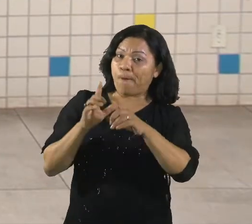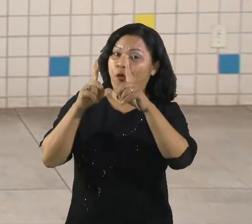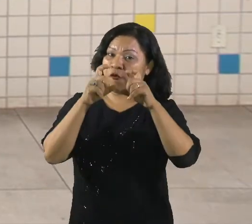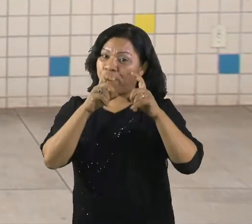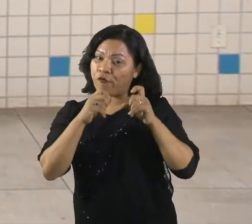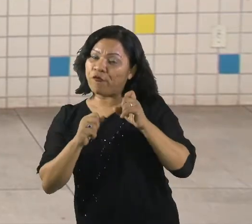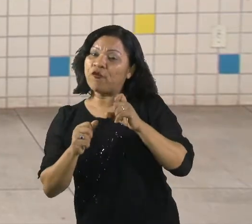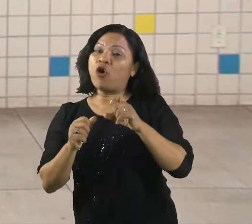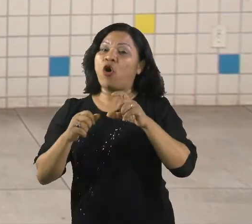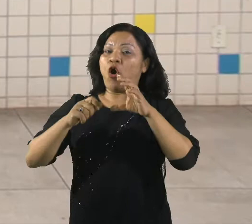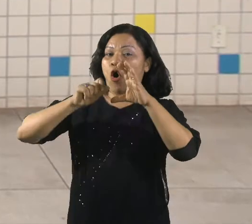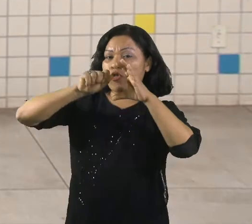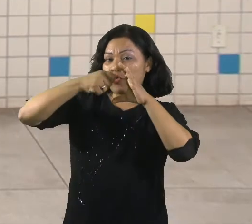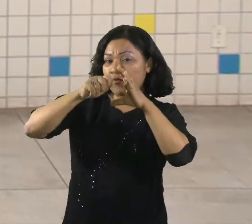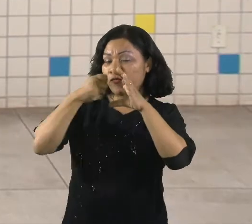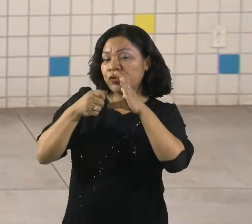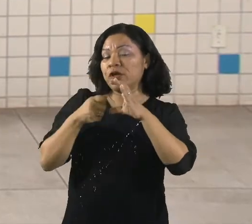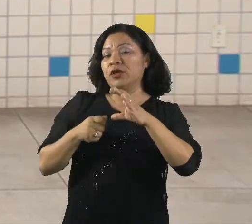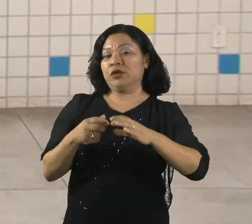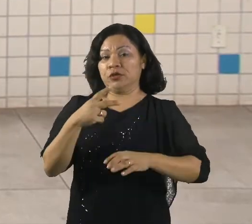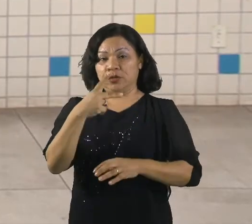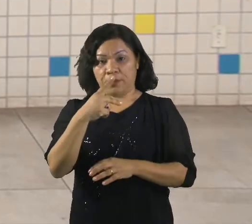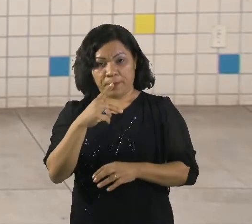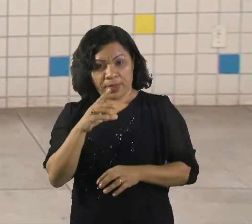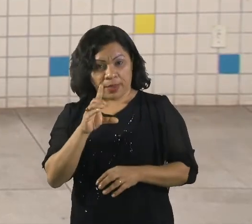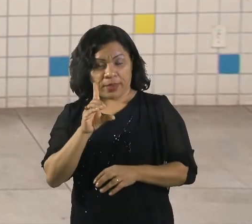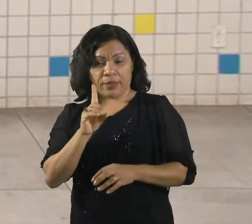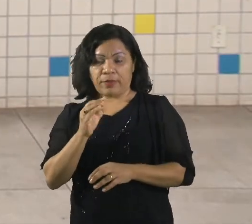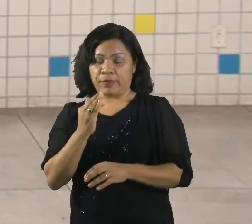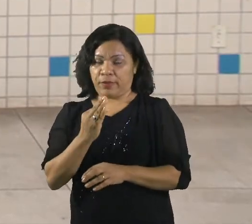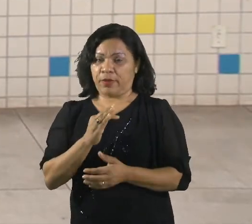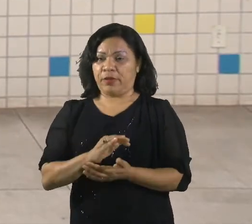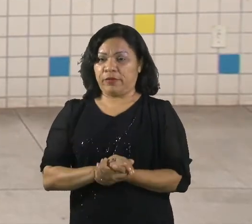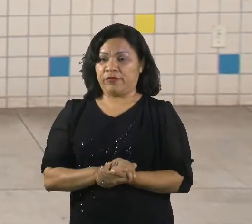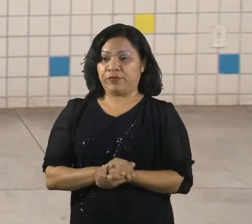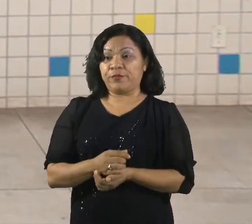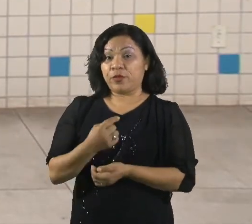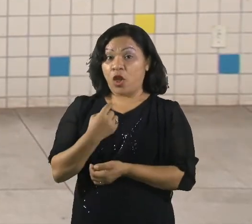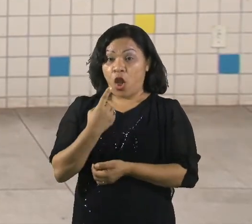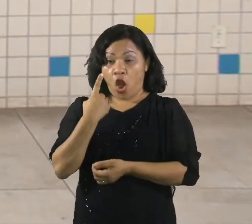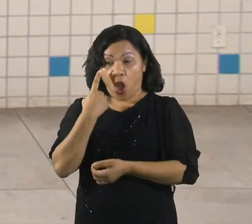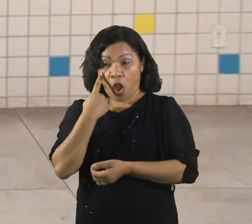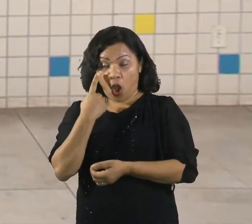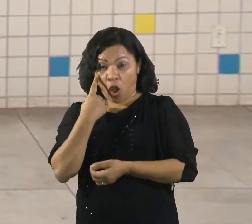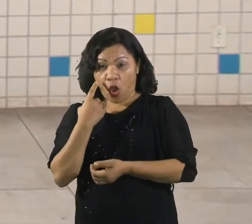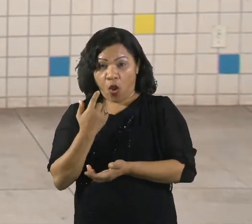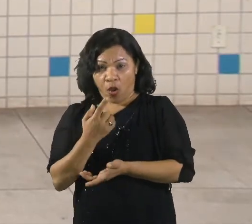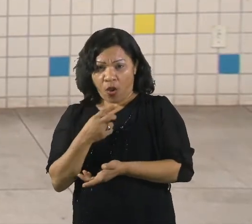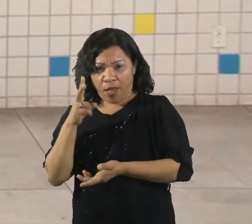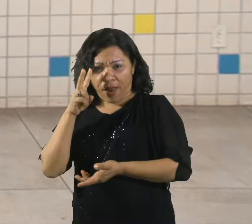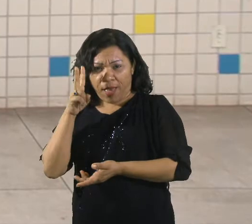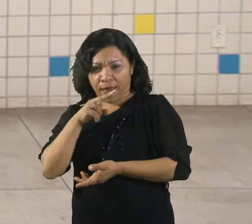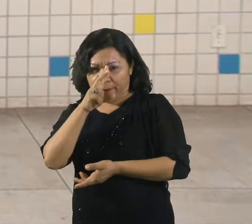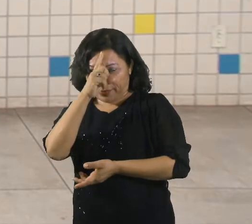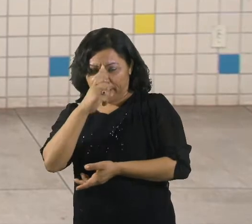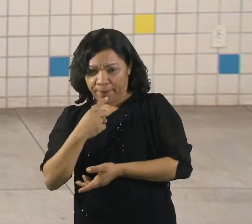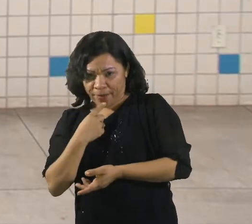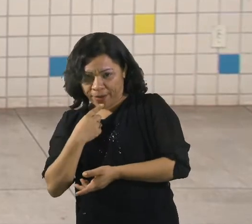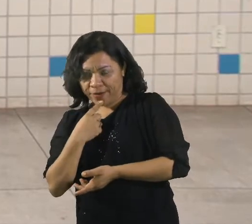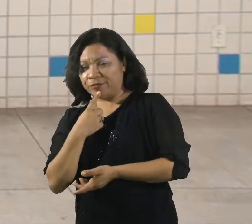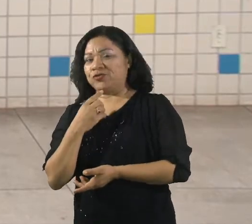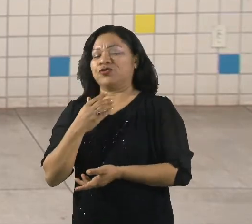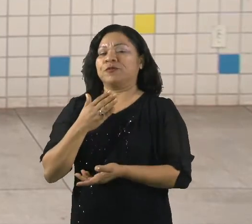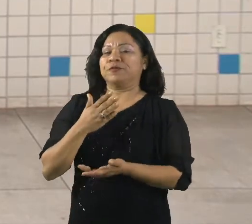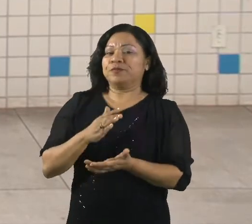PDF. Lembrando, olha aí mais umas imagens que eu falei lá no início, que o Shakespeare ele tem